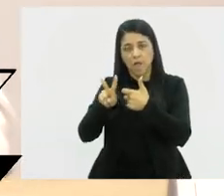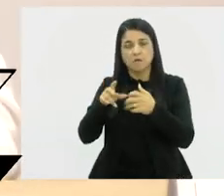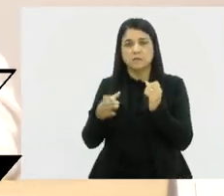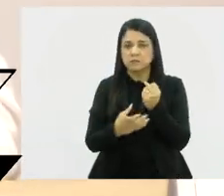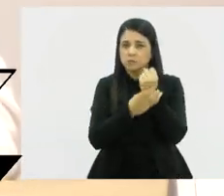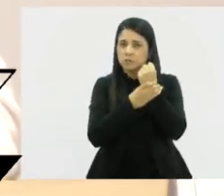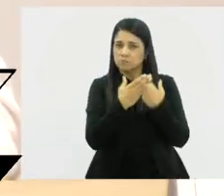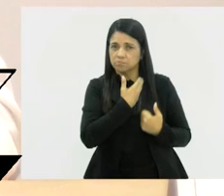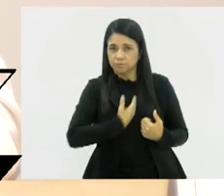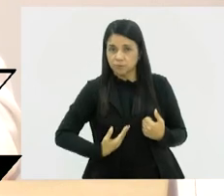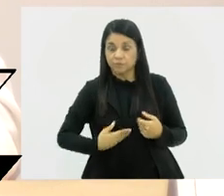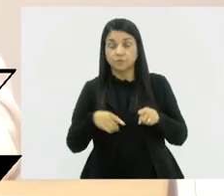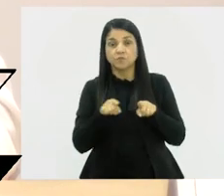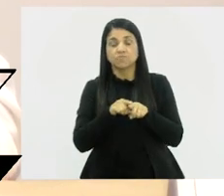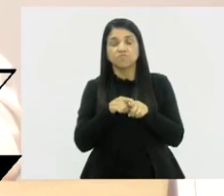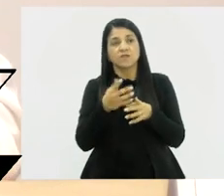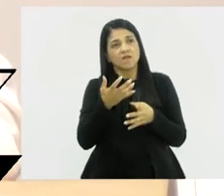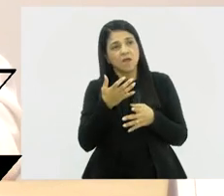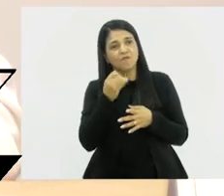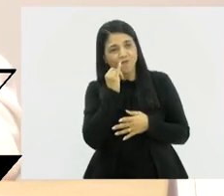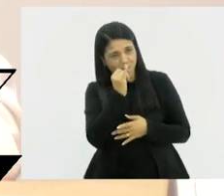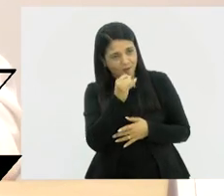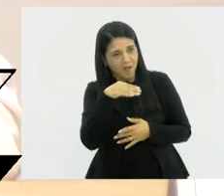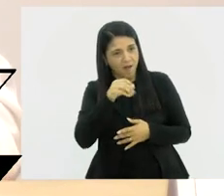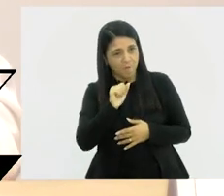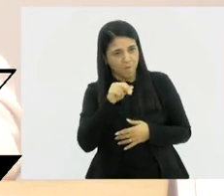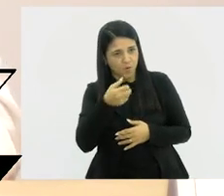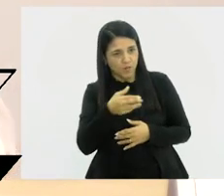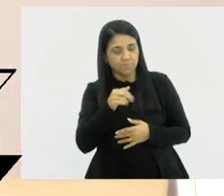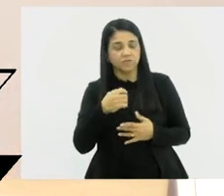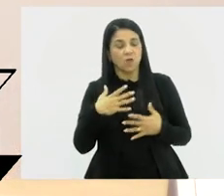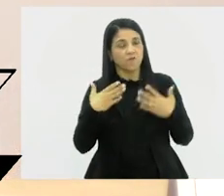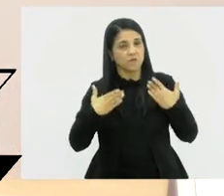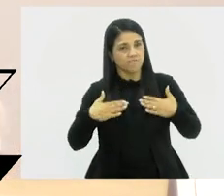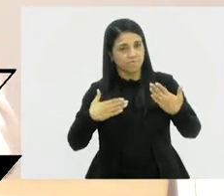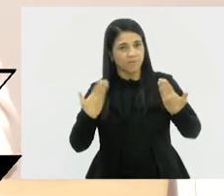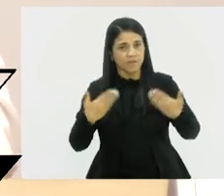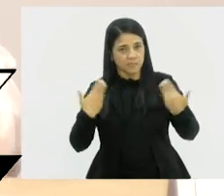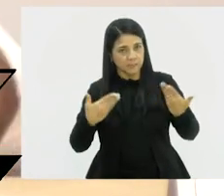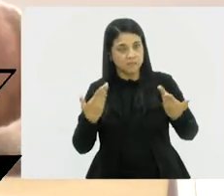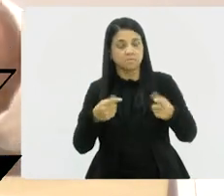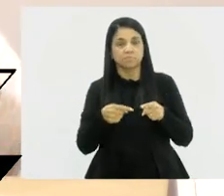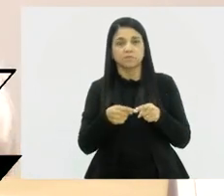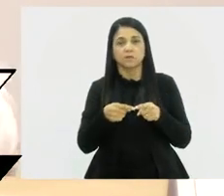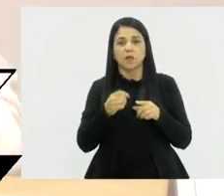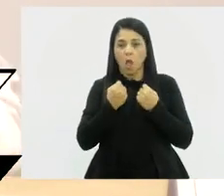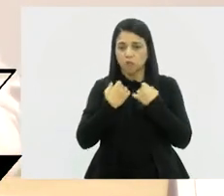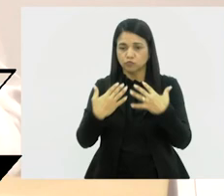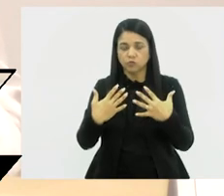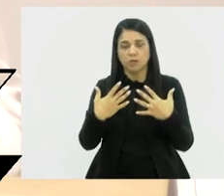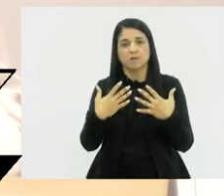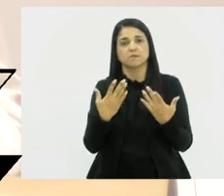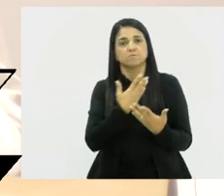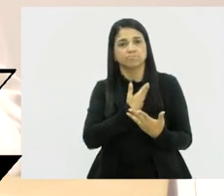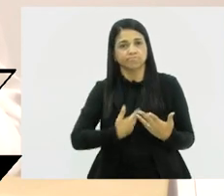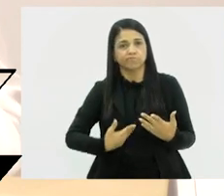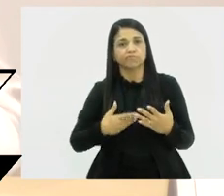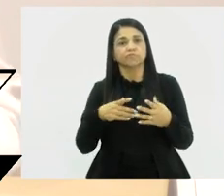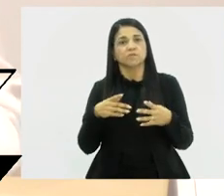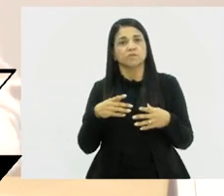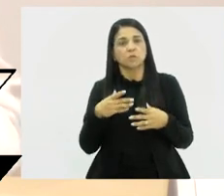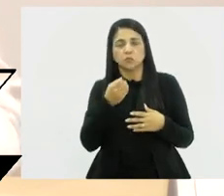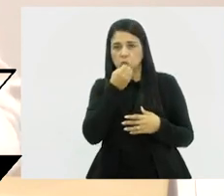pública. Queria dizer, Amorim, que eu fiquei muito contente com o resultado dessa audiência. Foi bacana a gente fazer isso em conjunto com as três